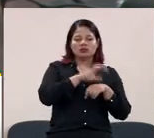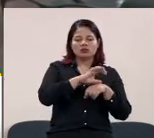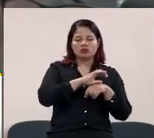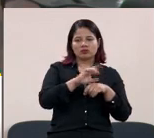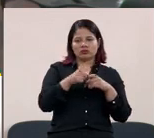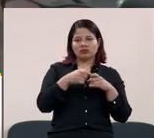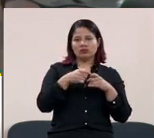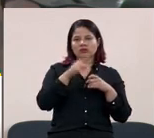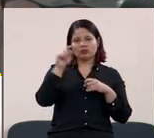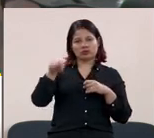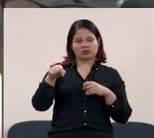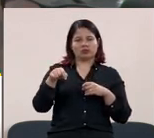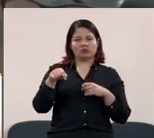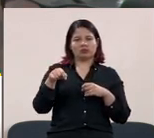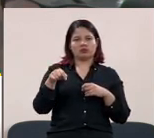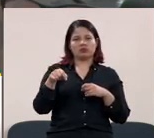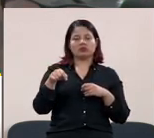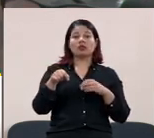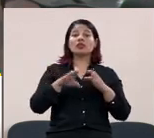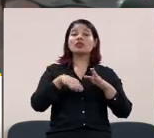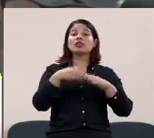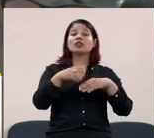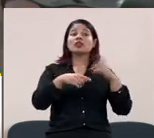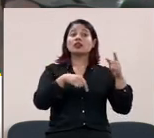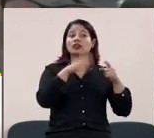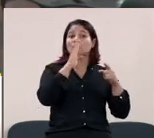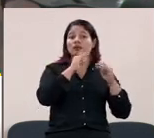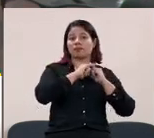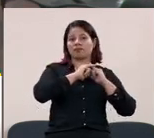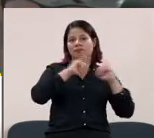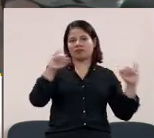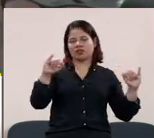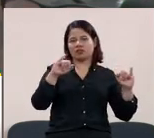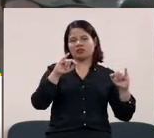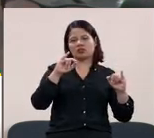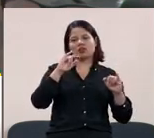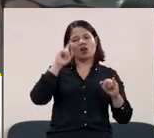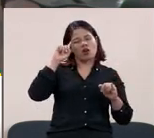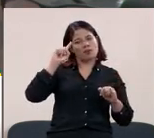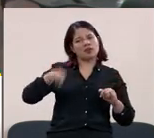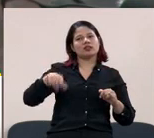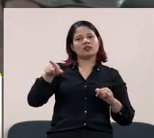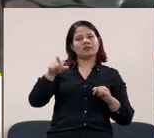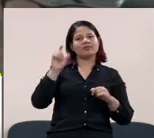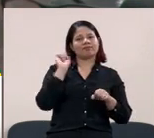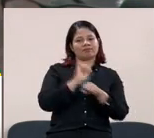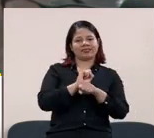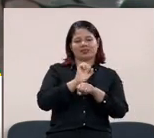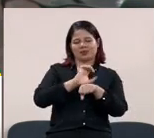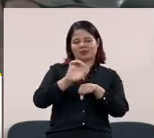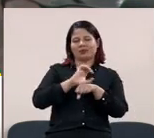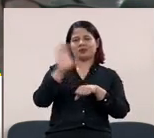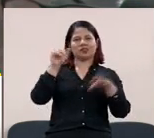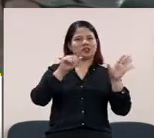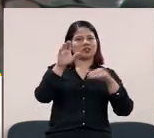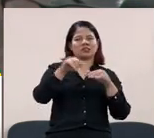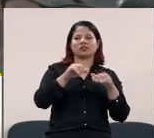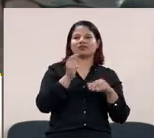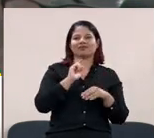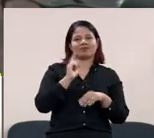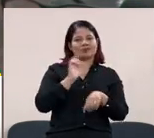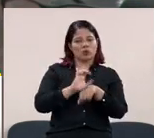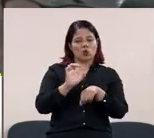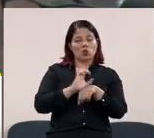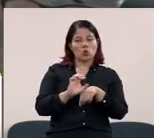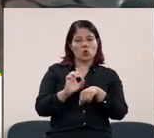parar os cursos de medicina por enquanto. Mas o Brasil está na cara que precisa, senão não trazia cubanos de fora e outros médicos